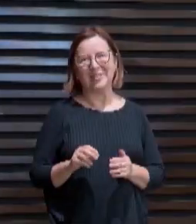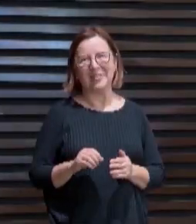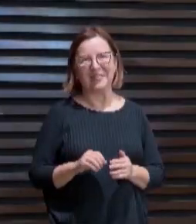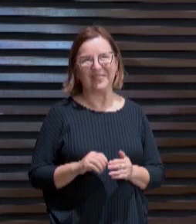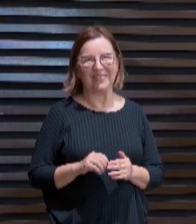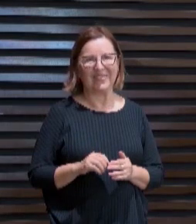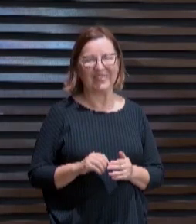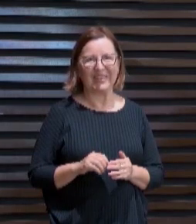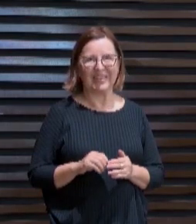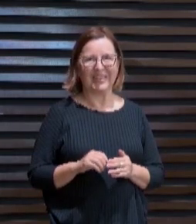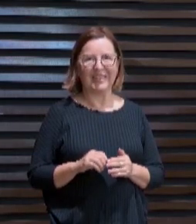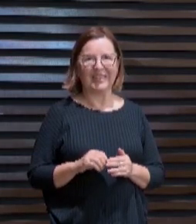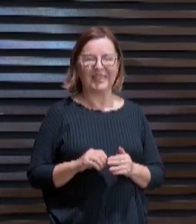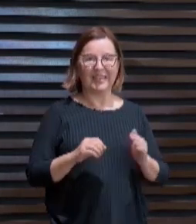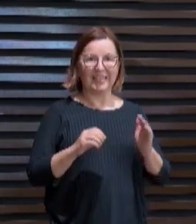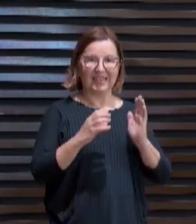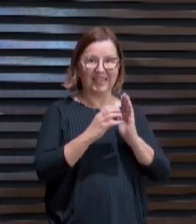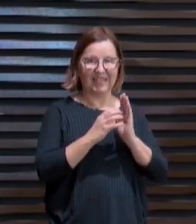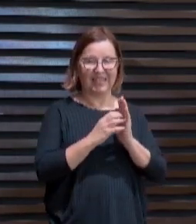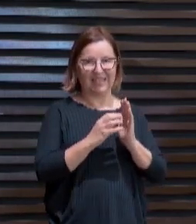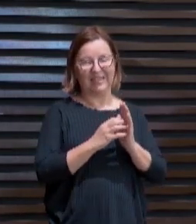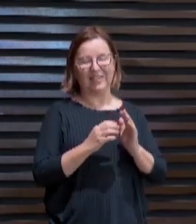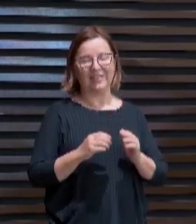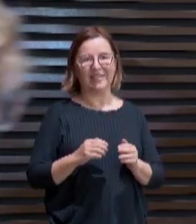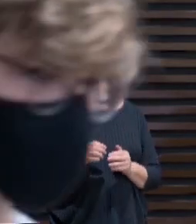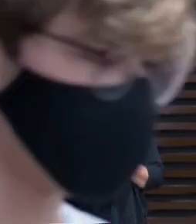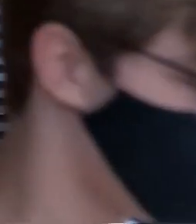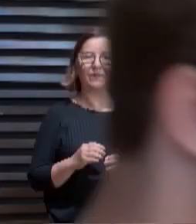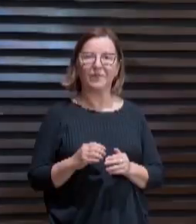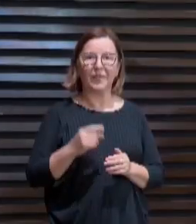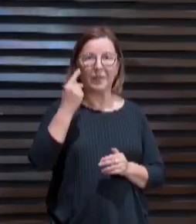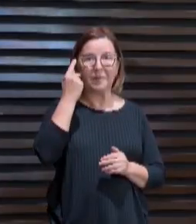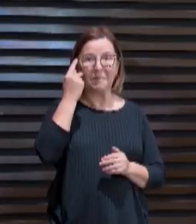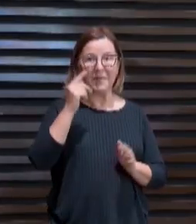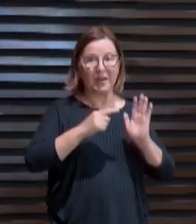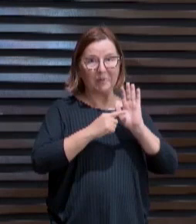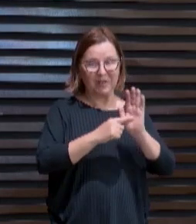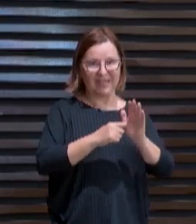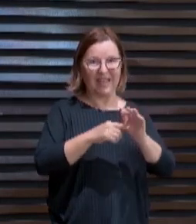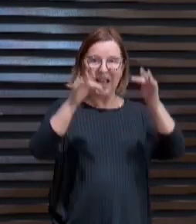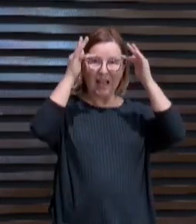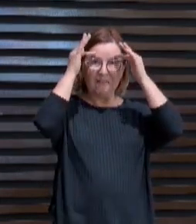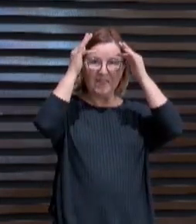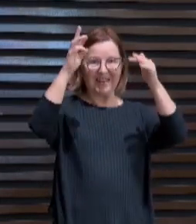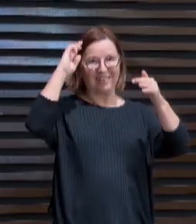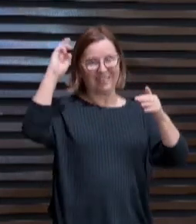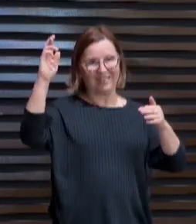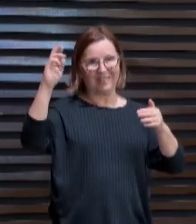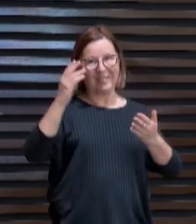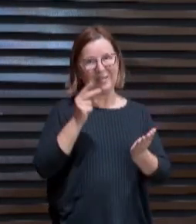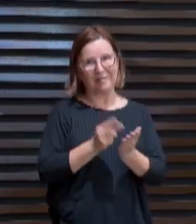verdade importante. A fidelidade ao Senhor, mesmo em face da morte, é uma marca do